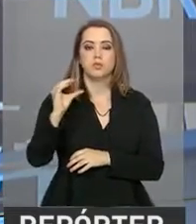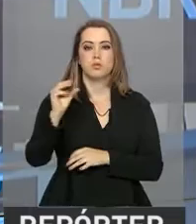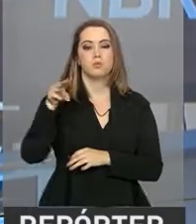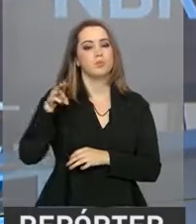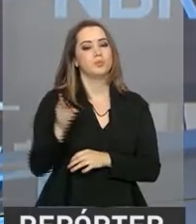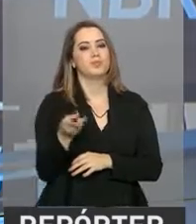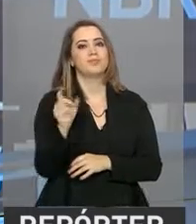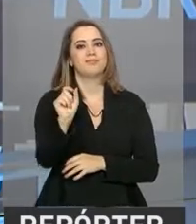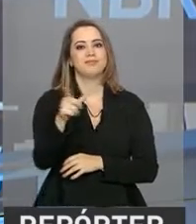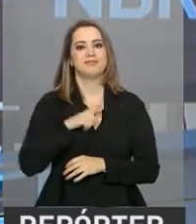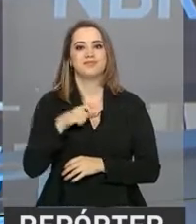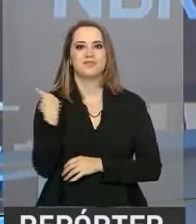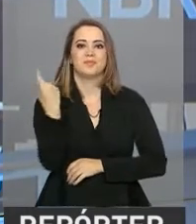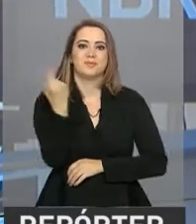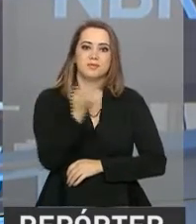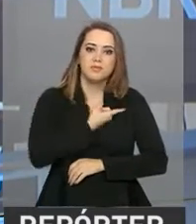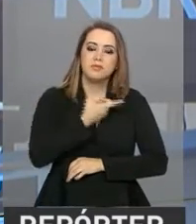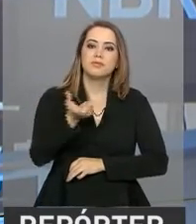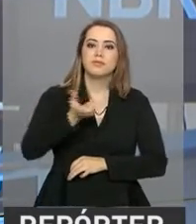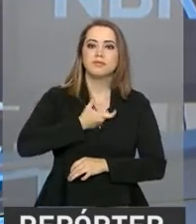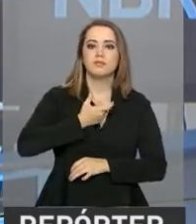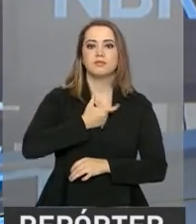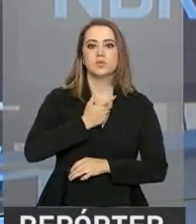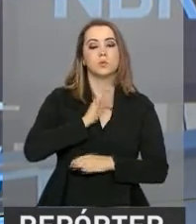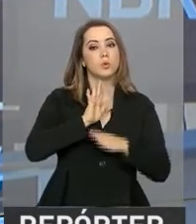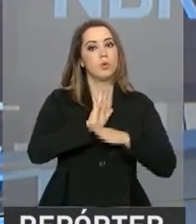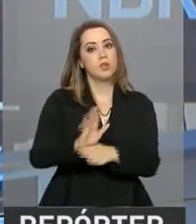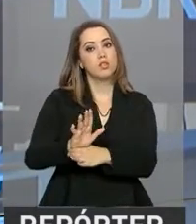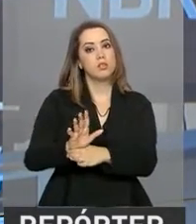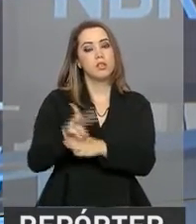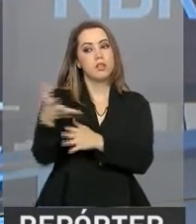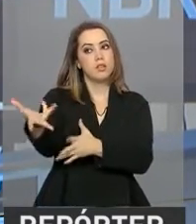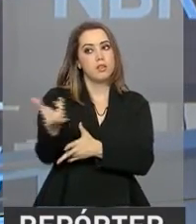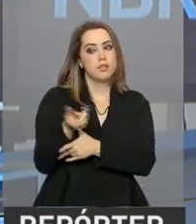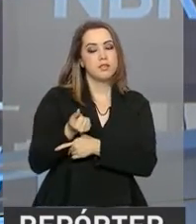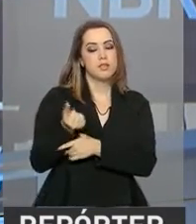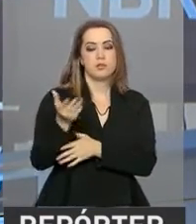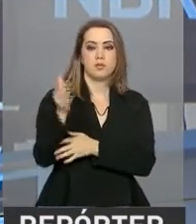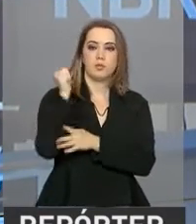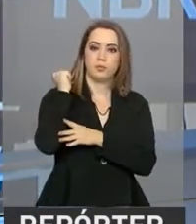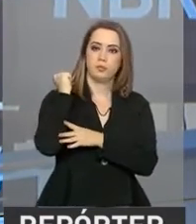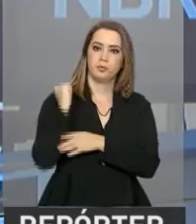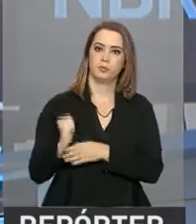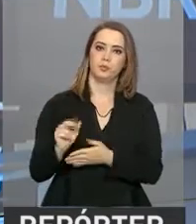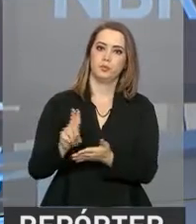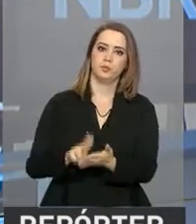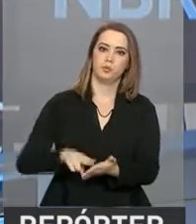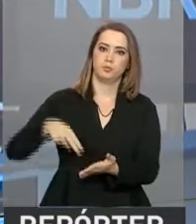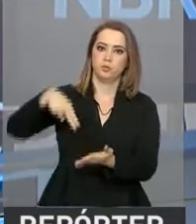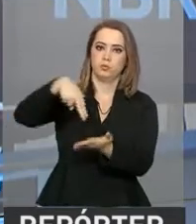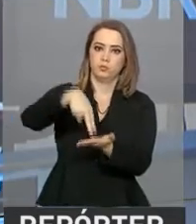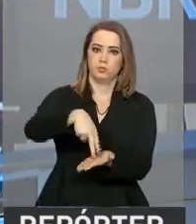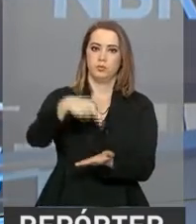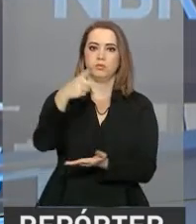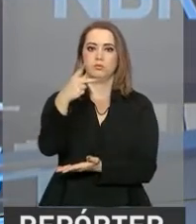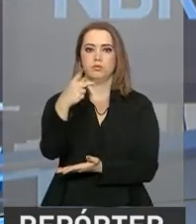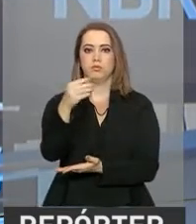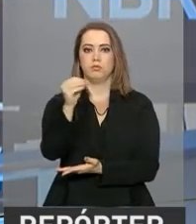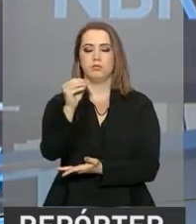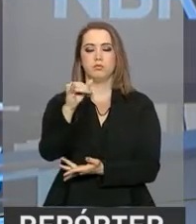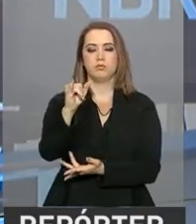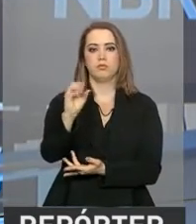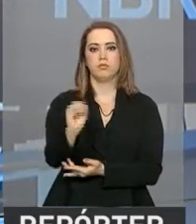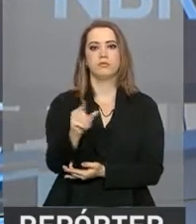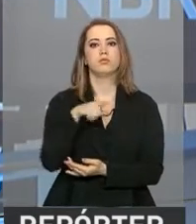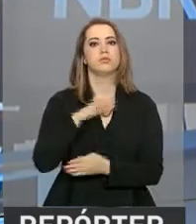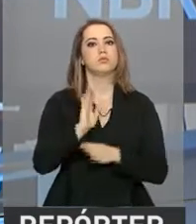atletas e os nossos medalhistas contam com um apoio especial, o Bolsa Pódio, uma categoria do Bolsa Atleta. O auxílio do